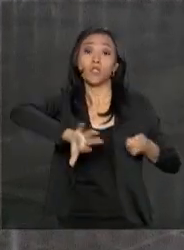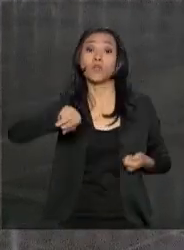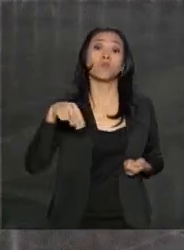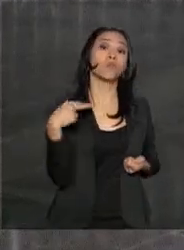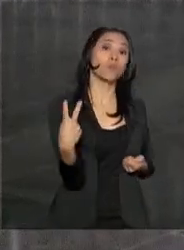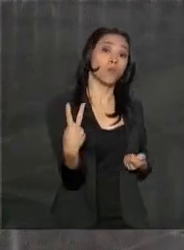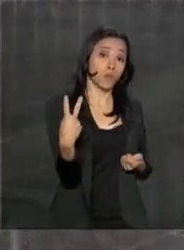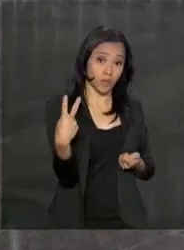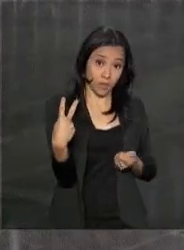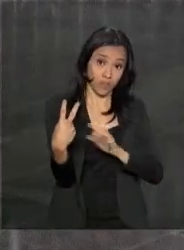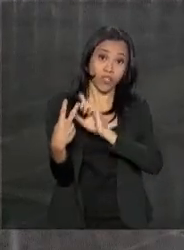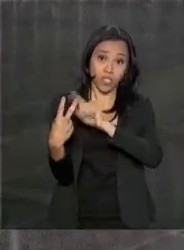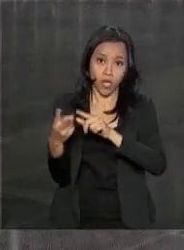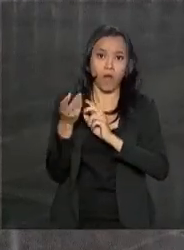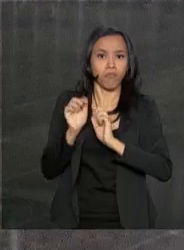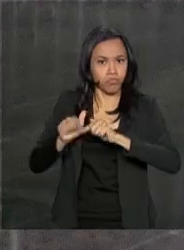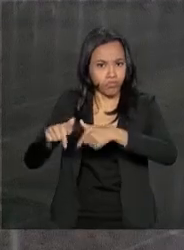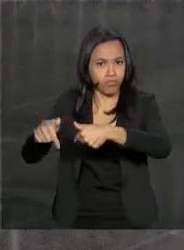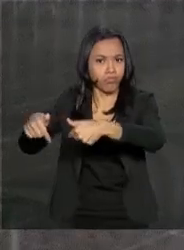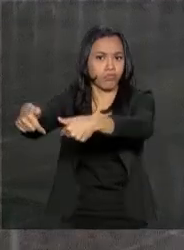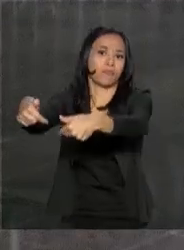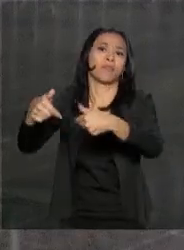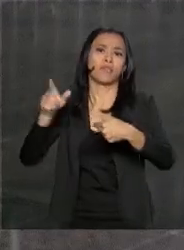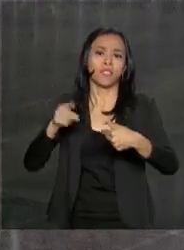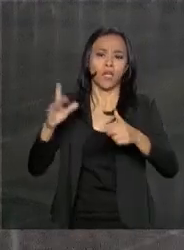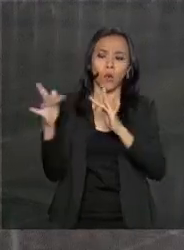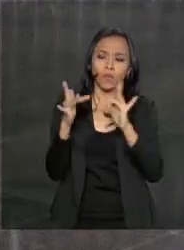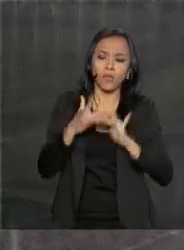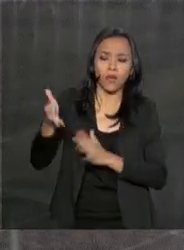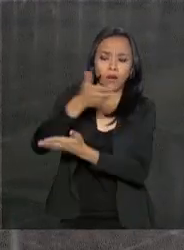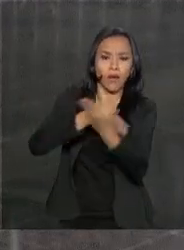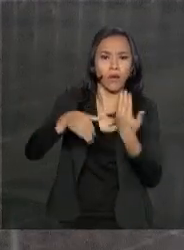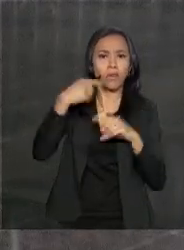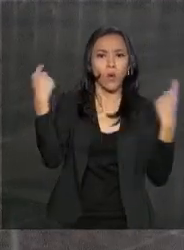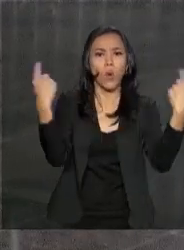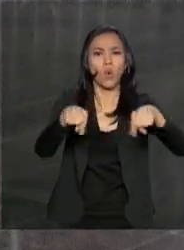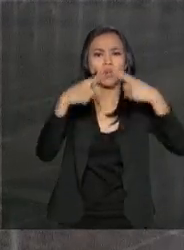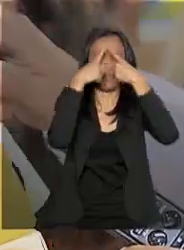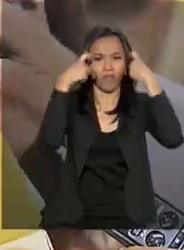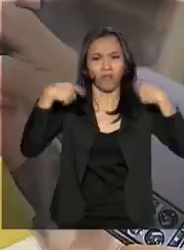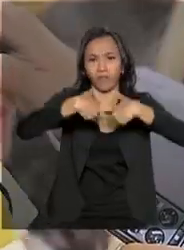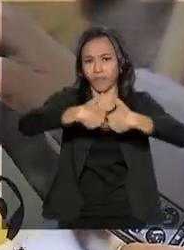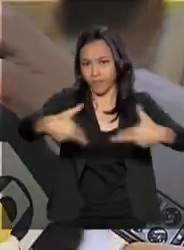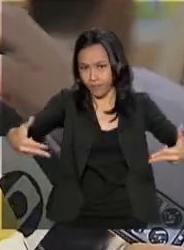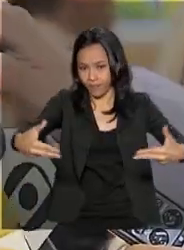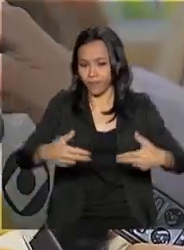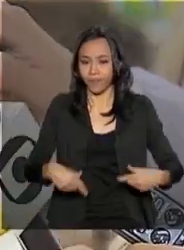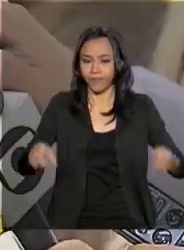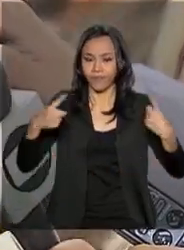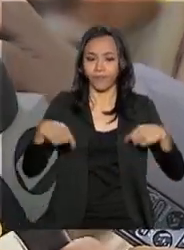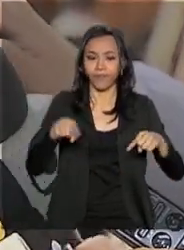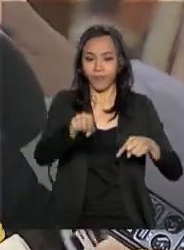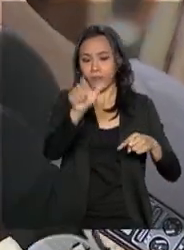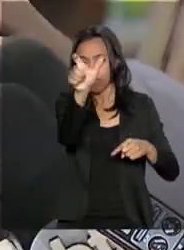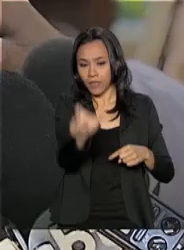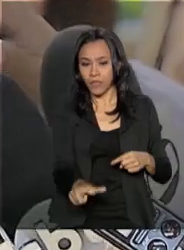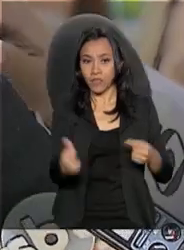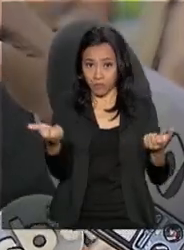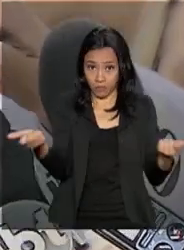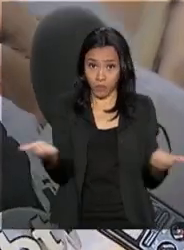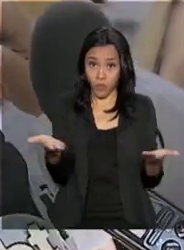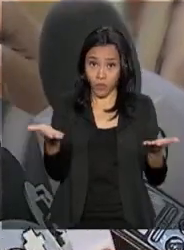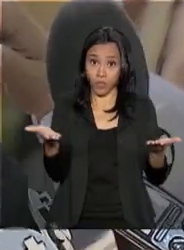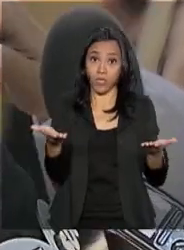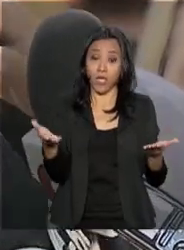estão funcionando e trabalham de forma integrada no combate ao crime organizado hoje a segurança pública tem